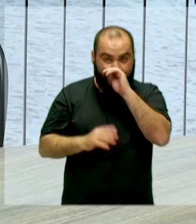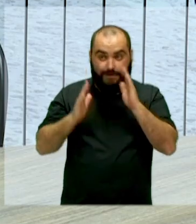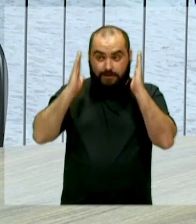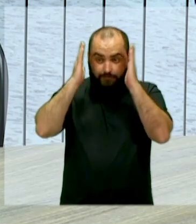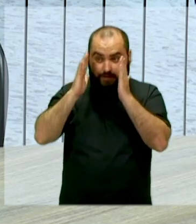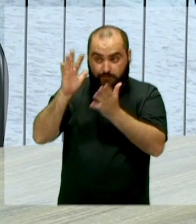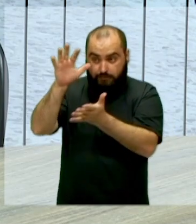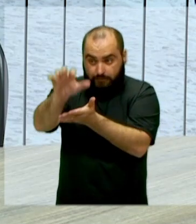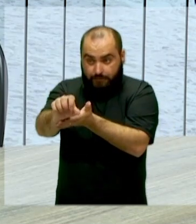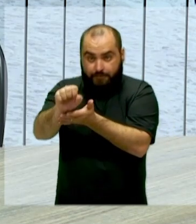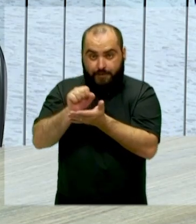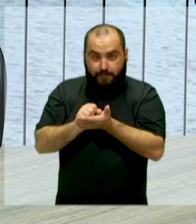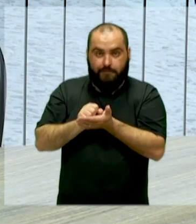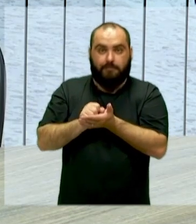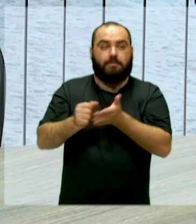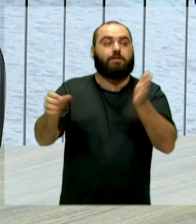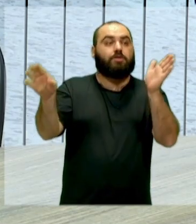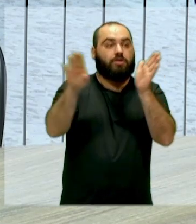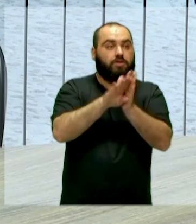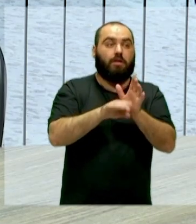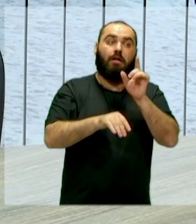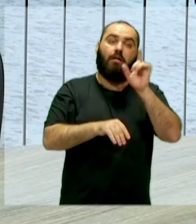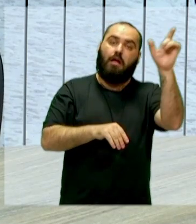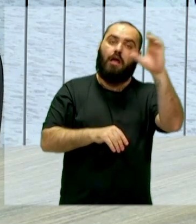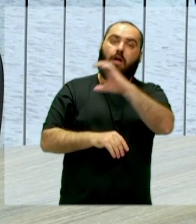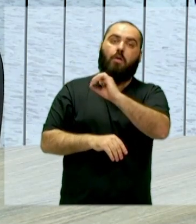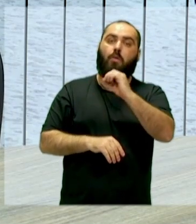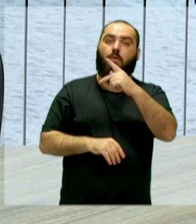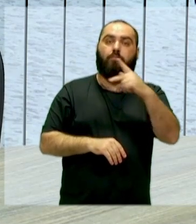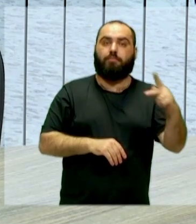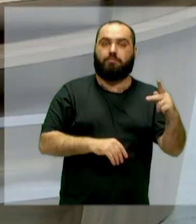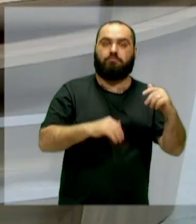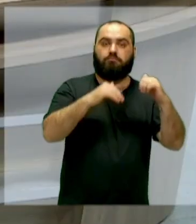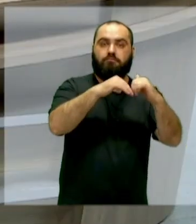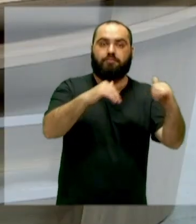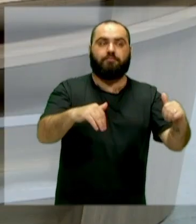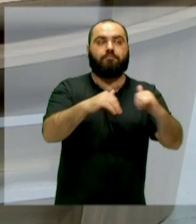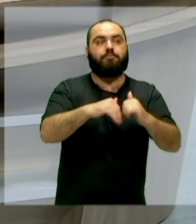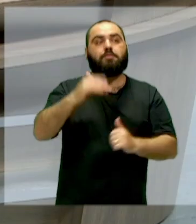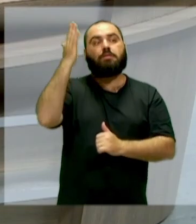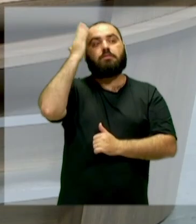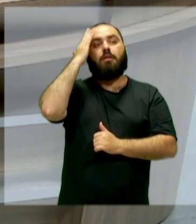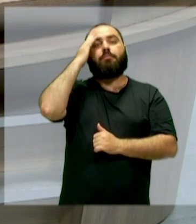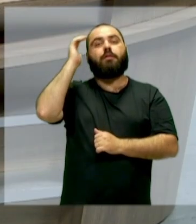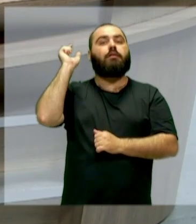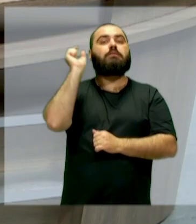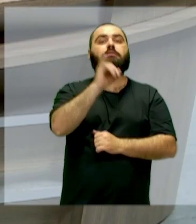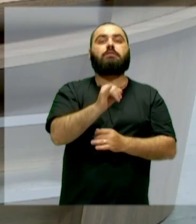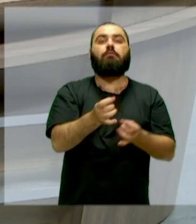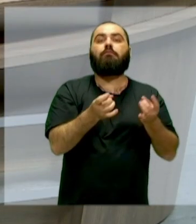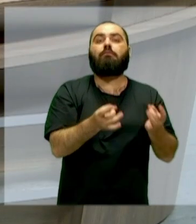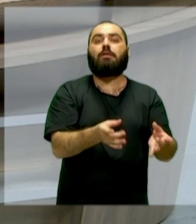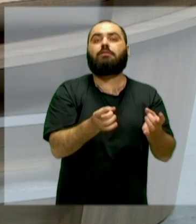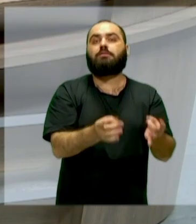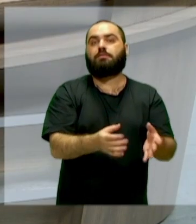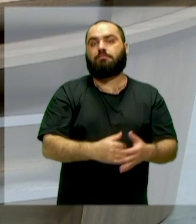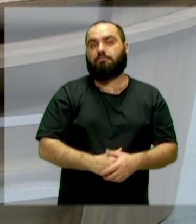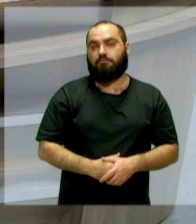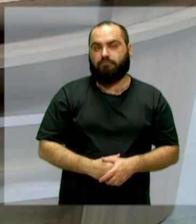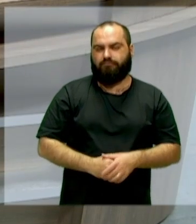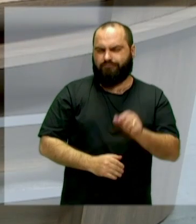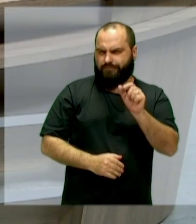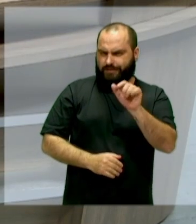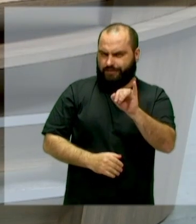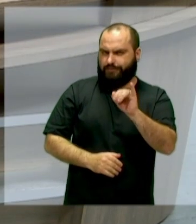chegar na cooperativa de reciclagem o triar ter habilidade de venda né então é um processo muito grande se no